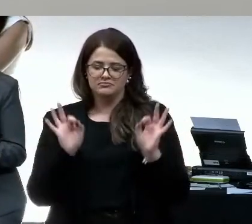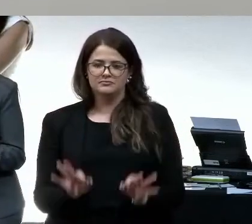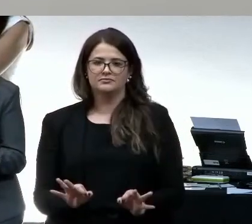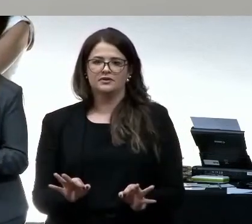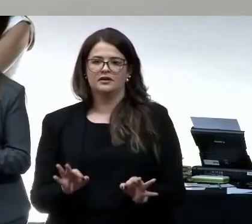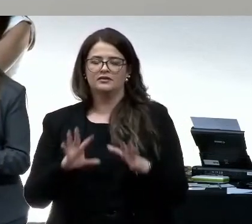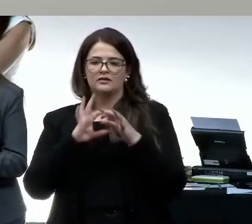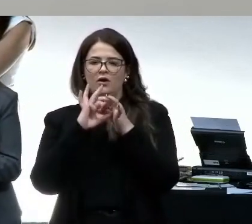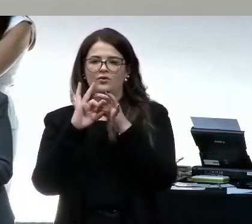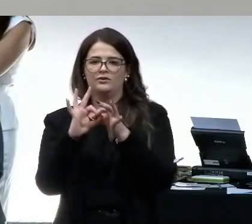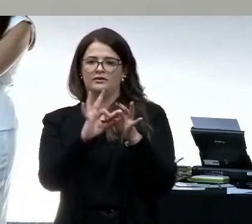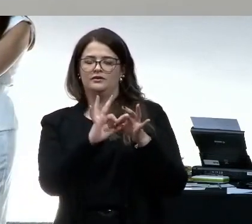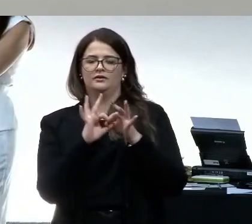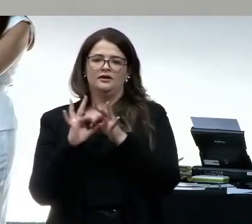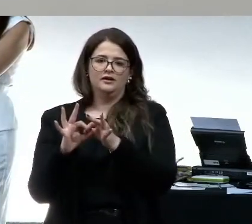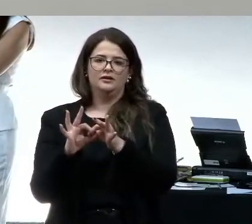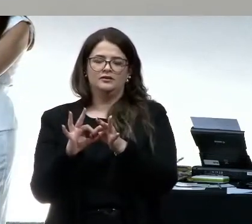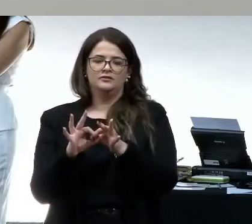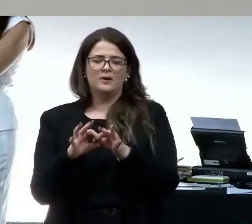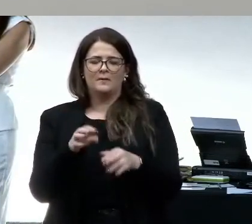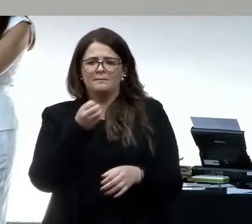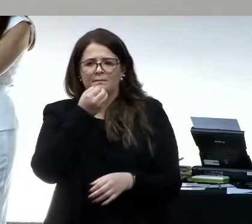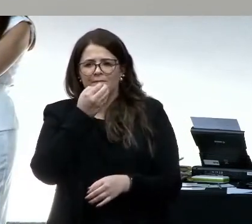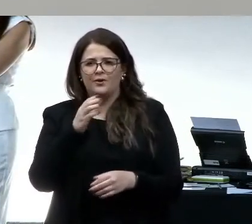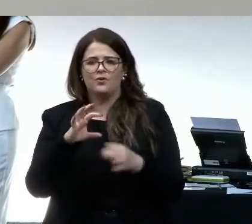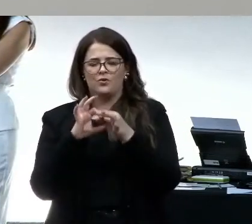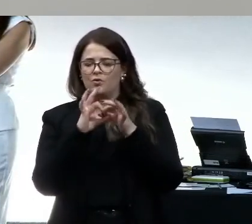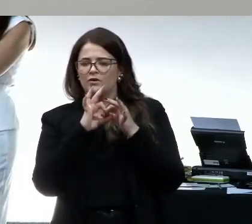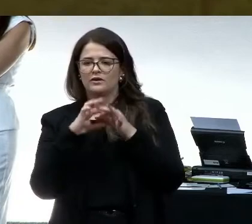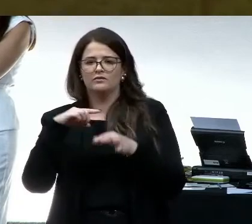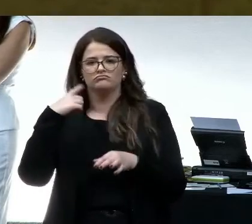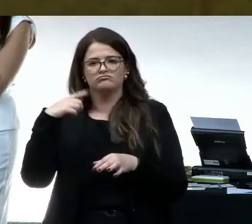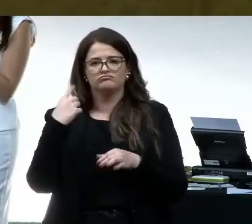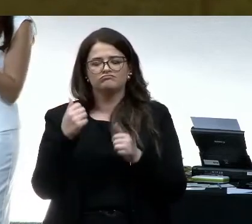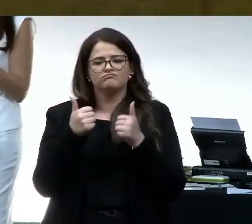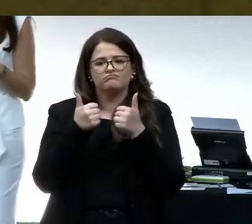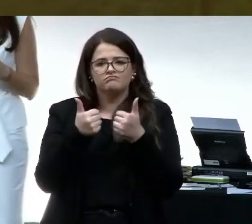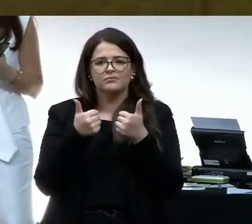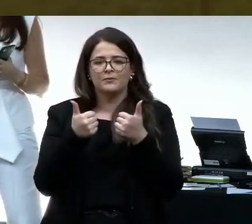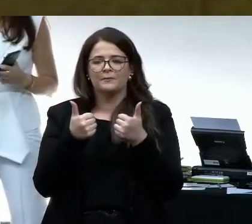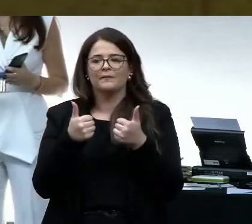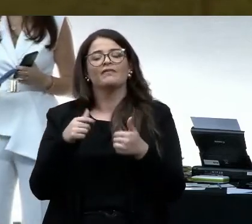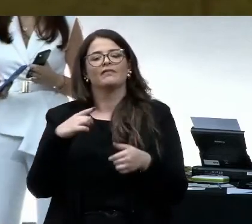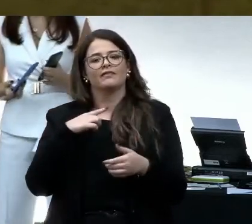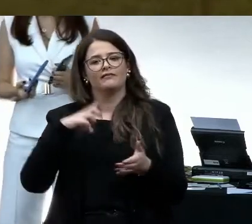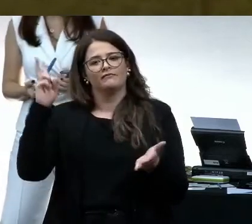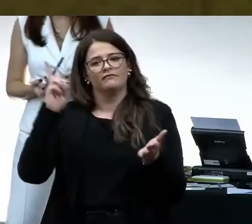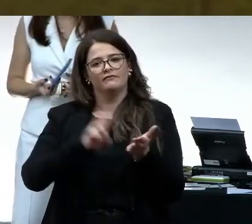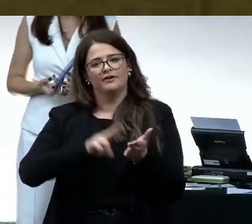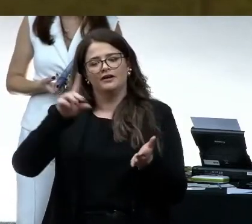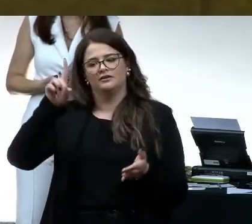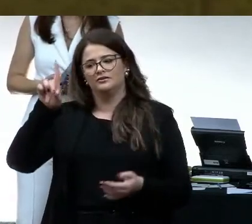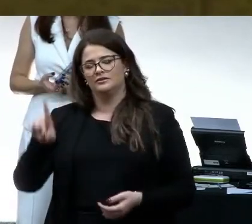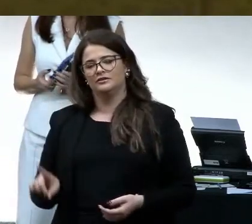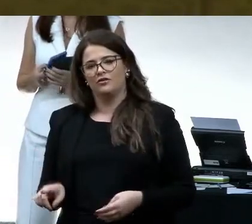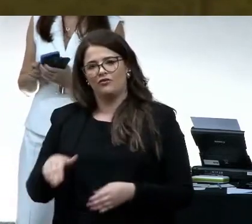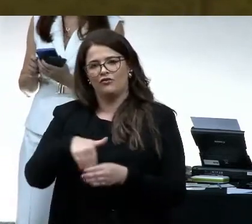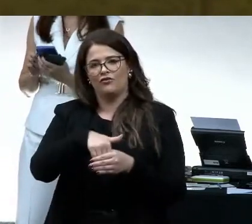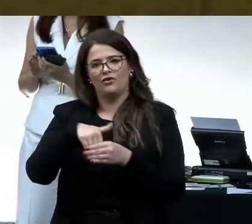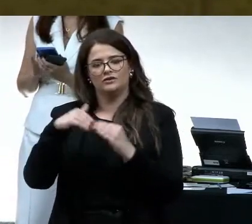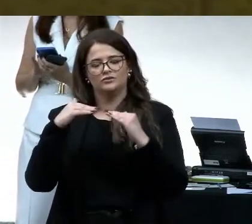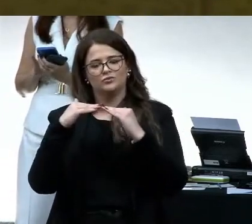da união, a efetividade que traz a união da classe, outorgou a esta diretoria uma votação